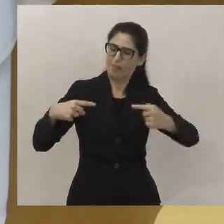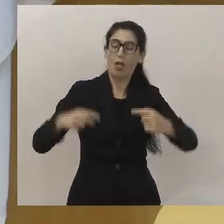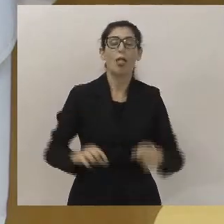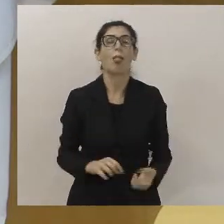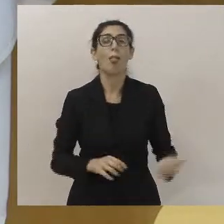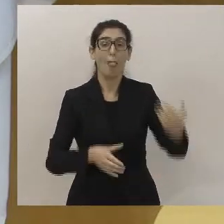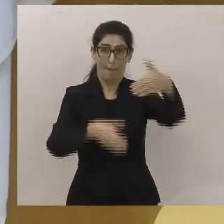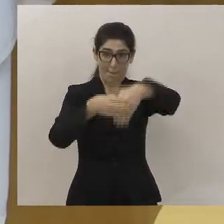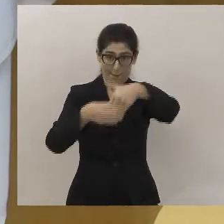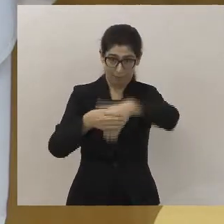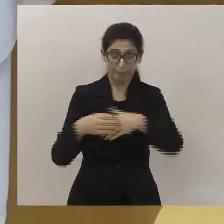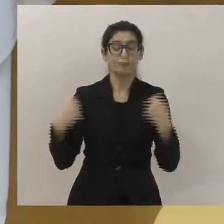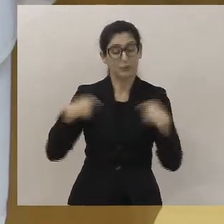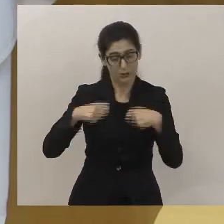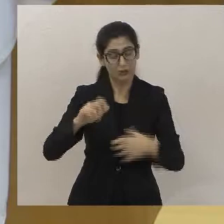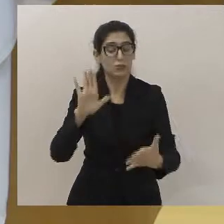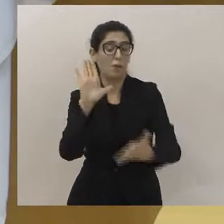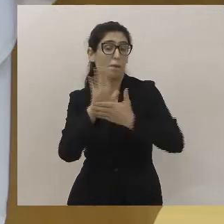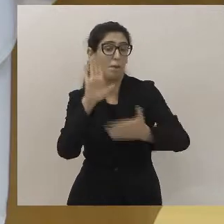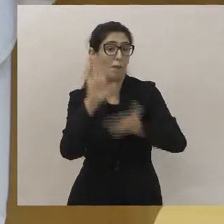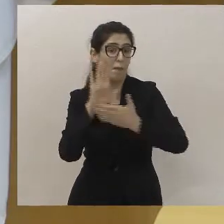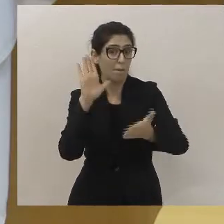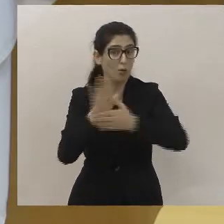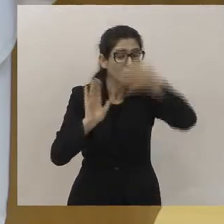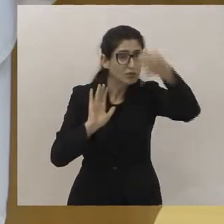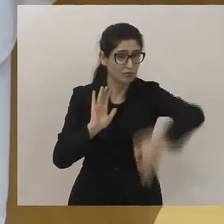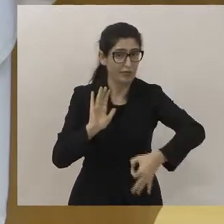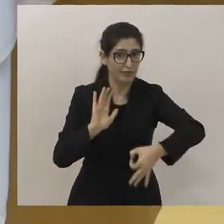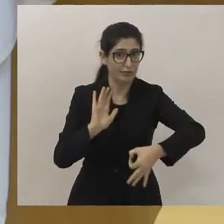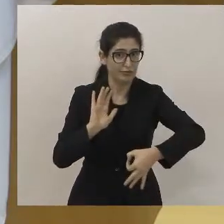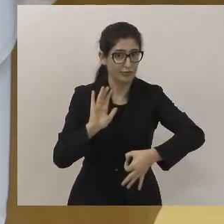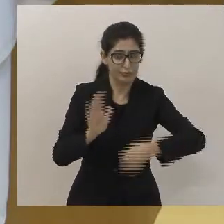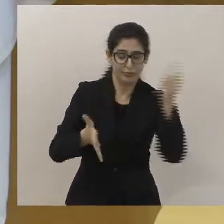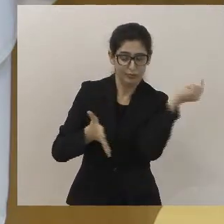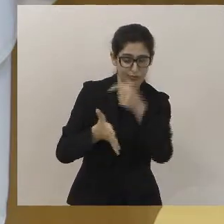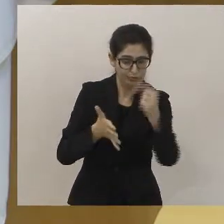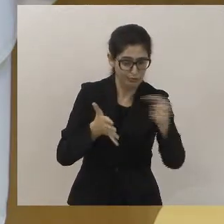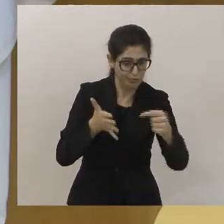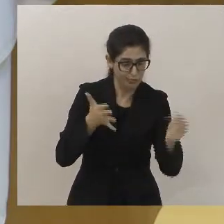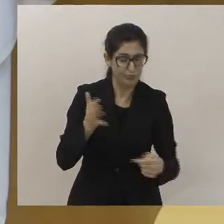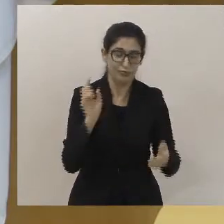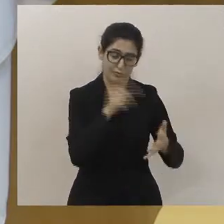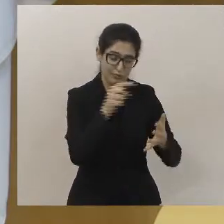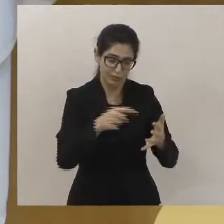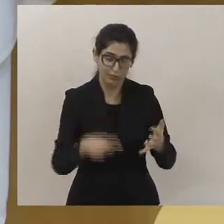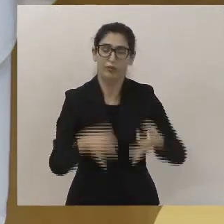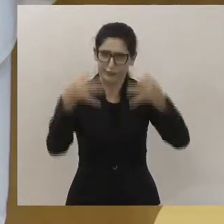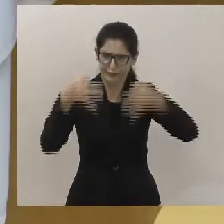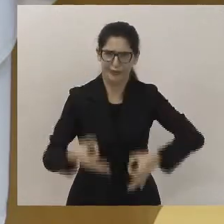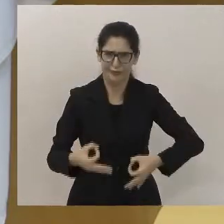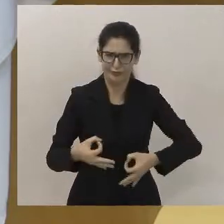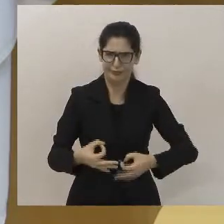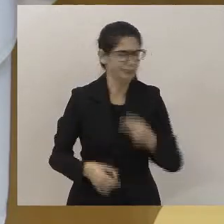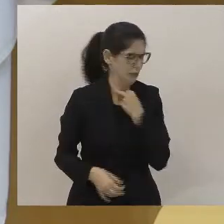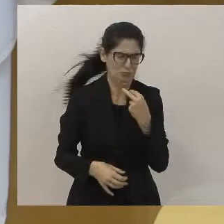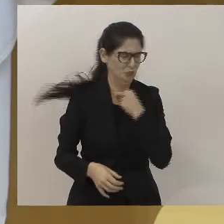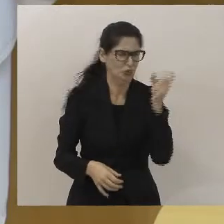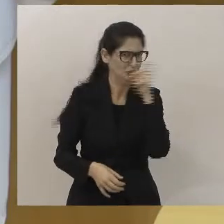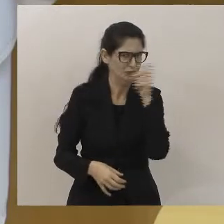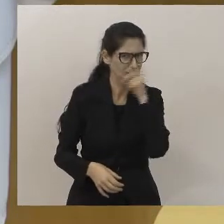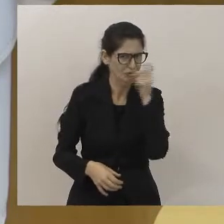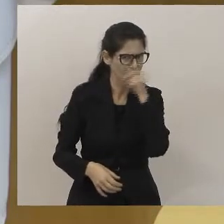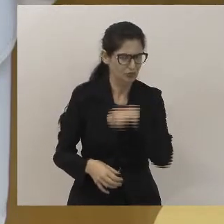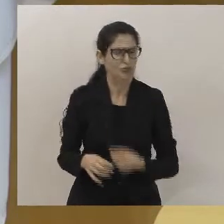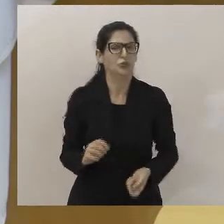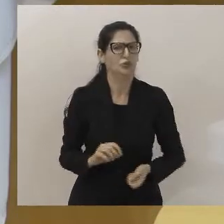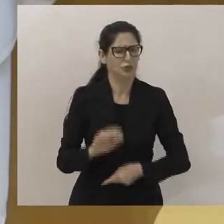elaborar uma proposta plausível é realizável então nesse sentido eu faço a crítica porque eu